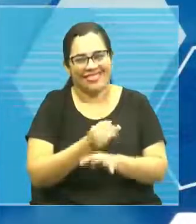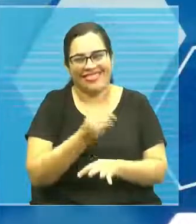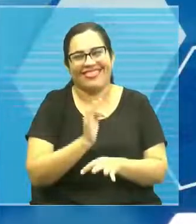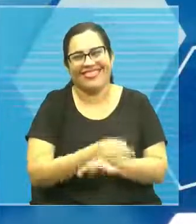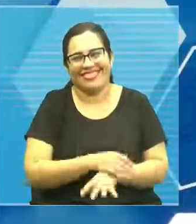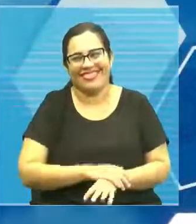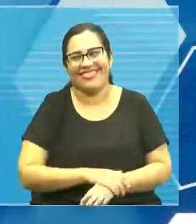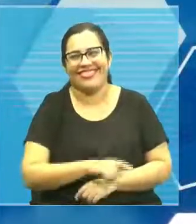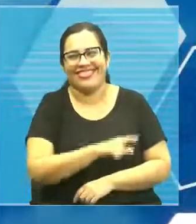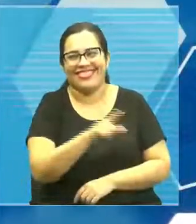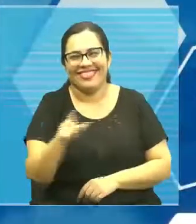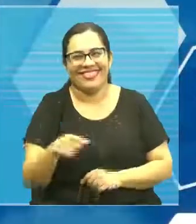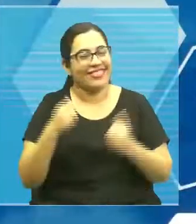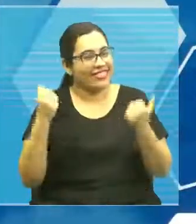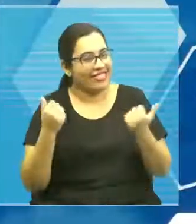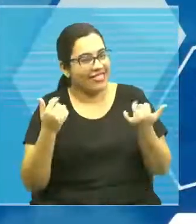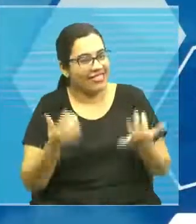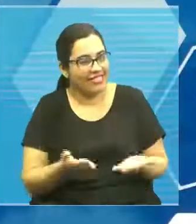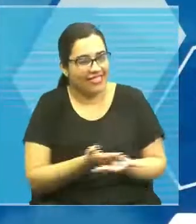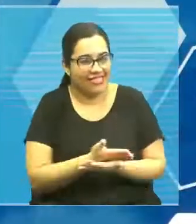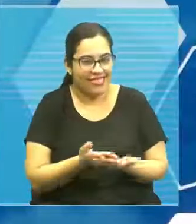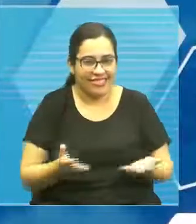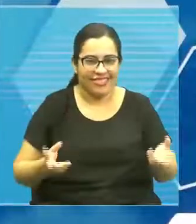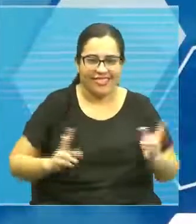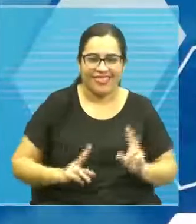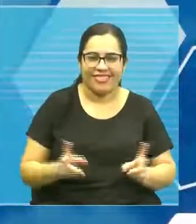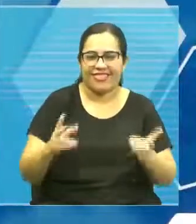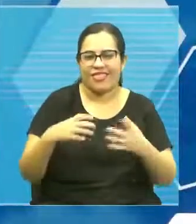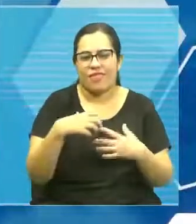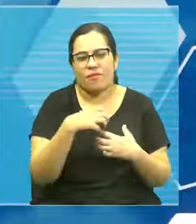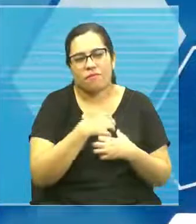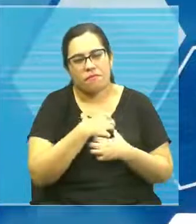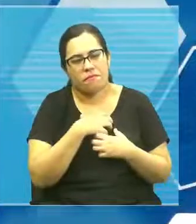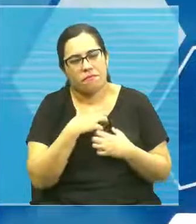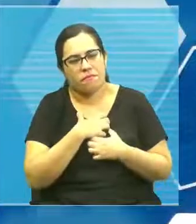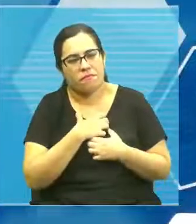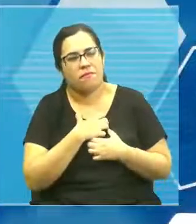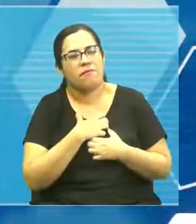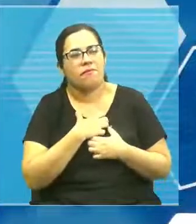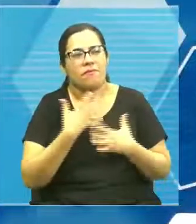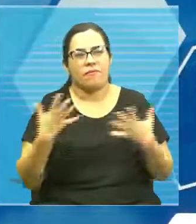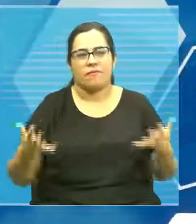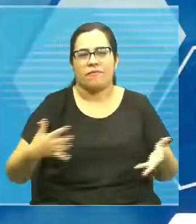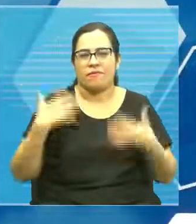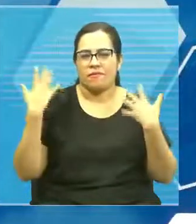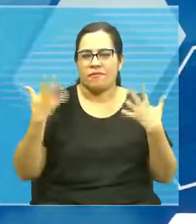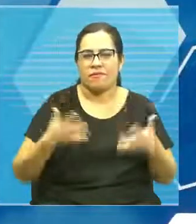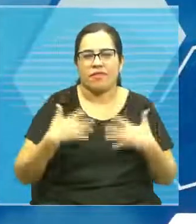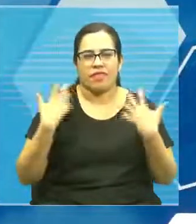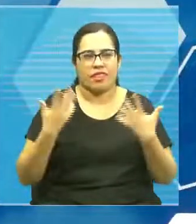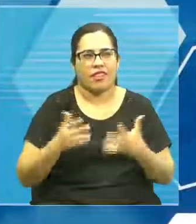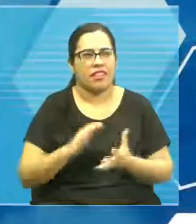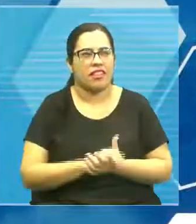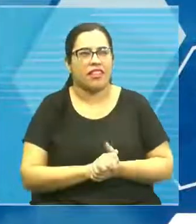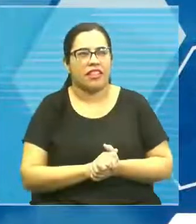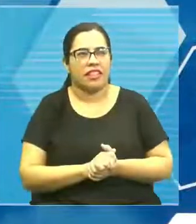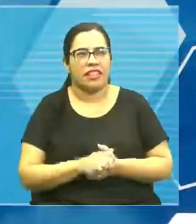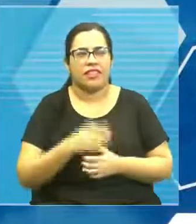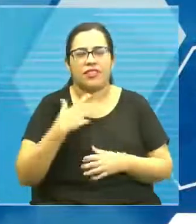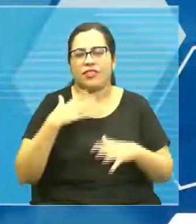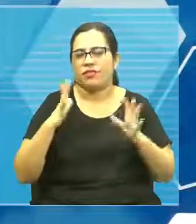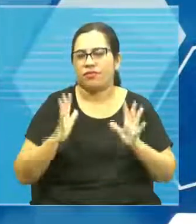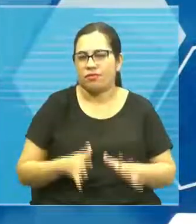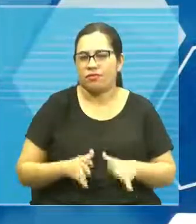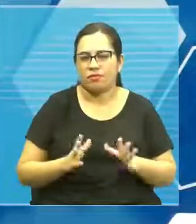Mas eu quero explicar para vocês, é que sempre que a gente está com essa sensação, está com muito calor, eu particularmente já